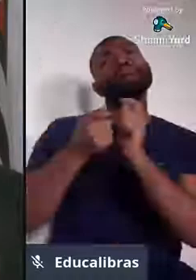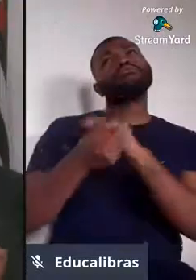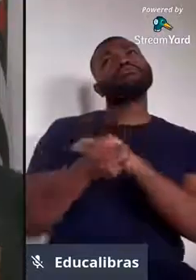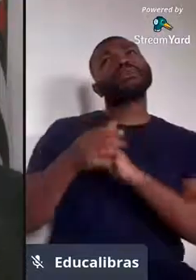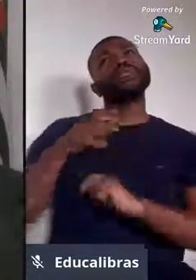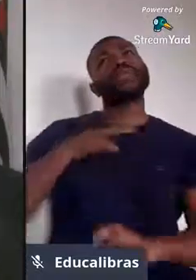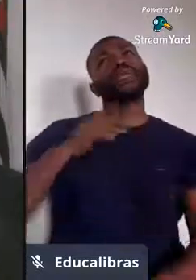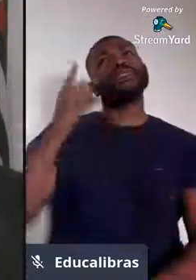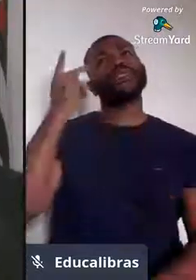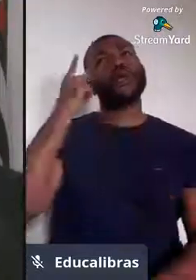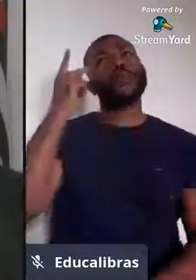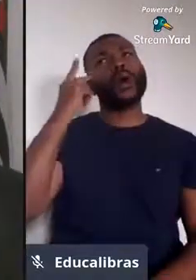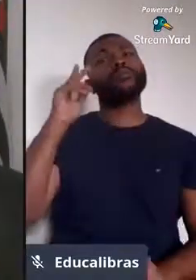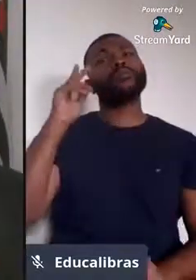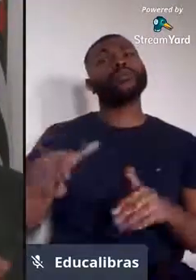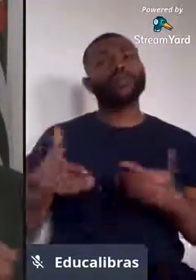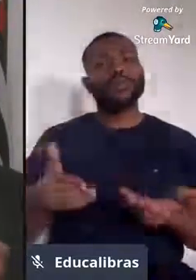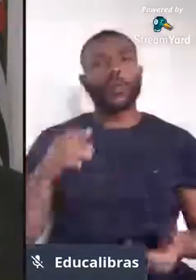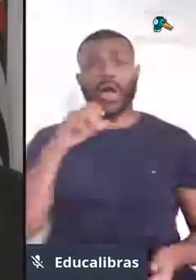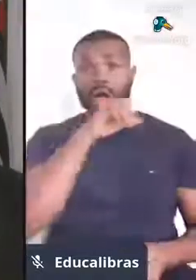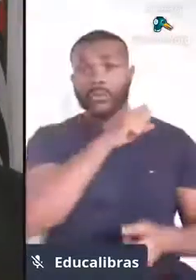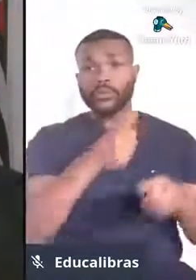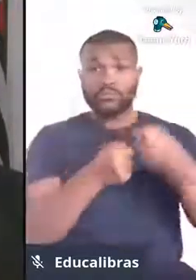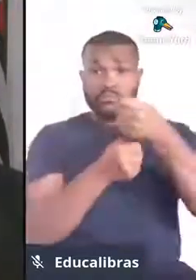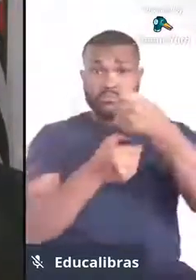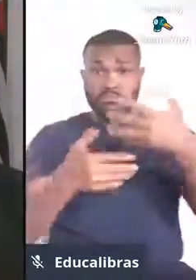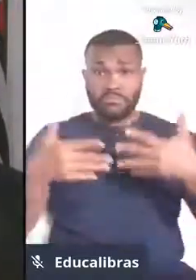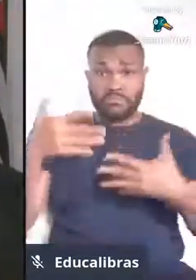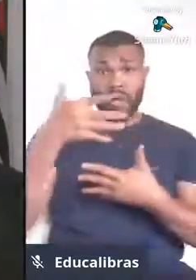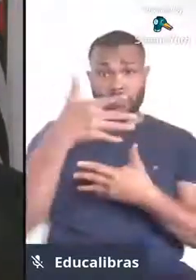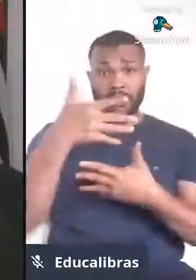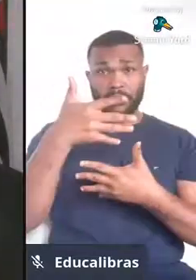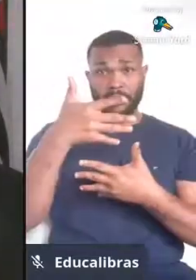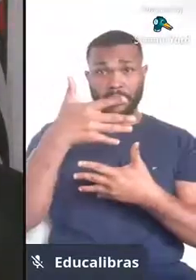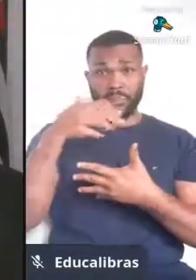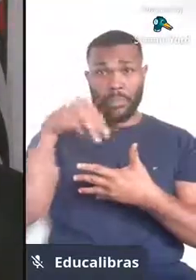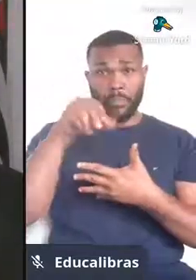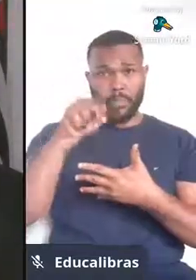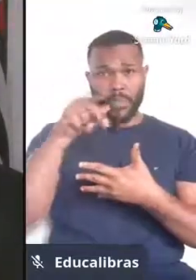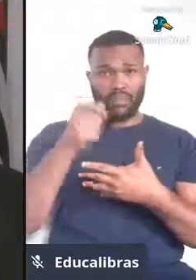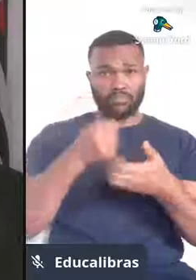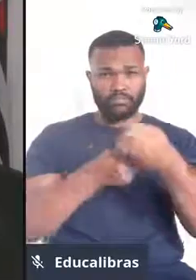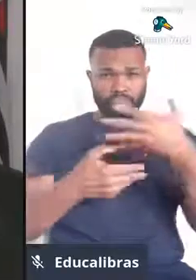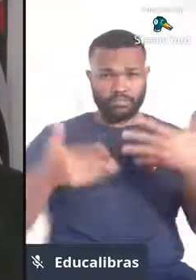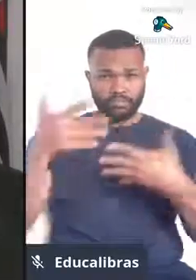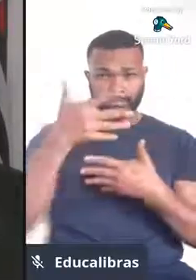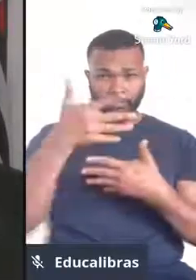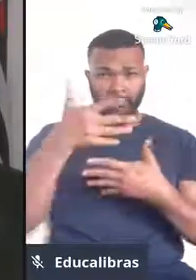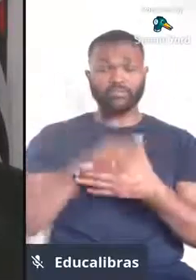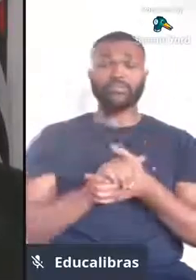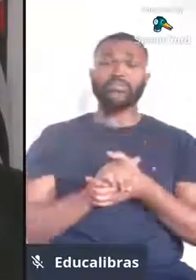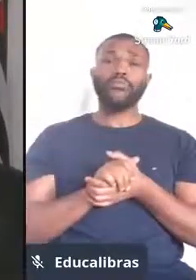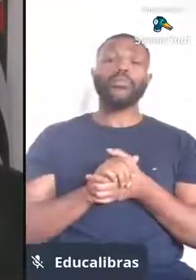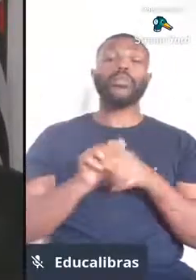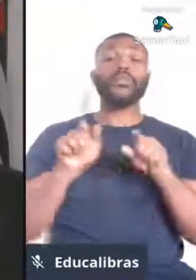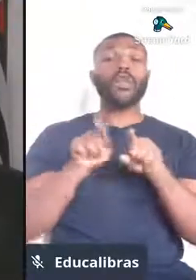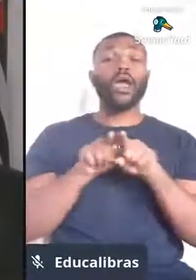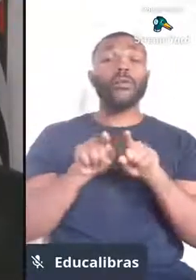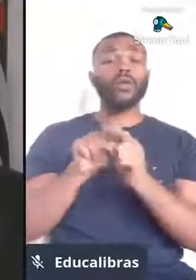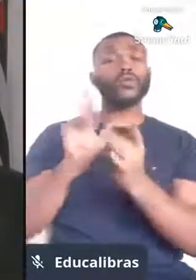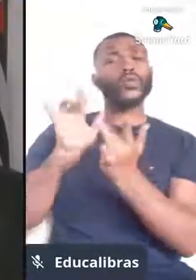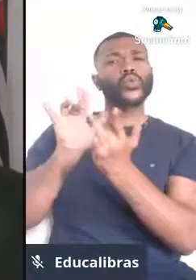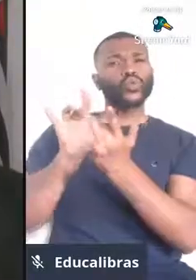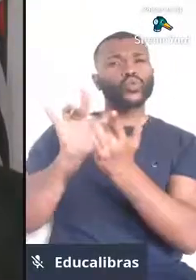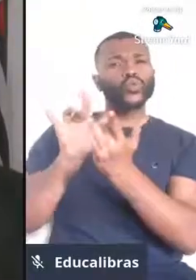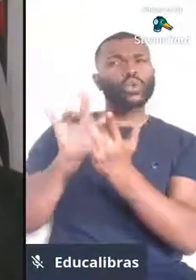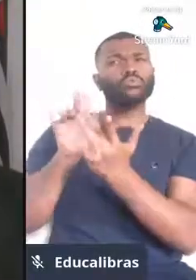começou a fazer esse mapeamento, né? E, claro, a gente tem contato permanente com uma rede